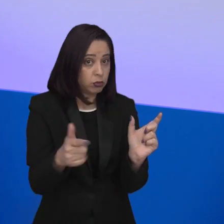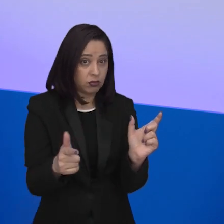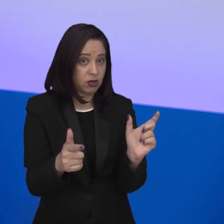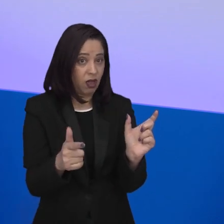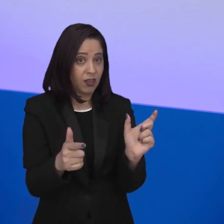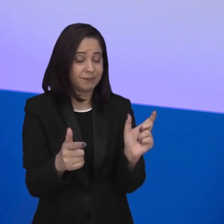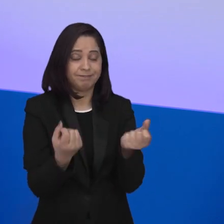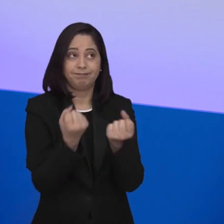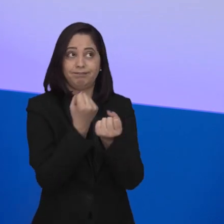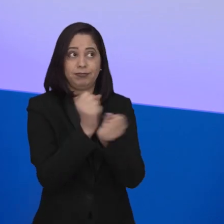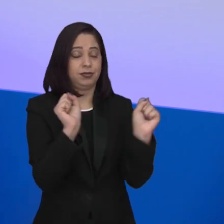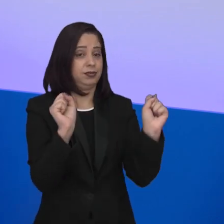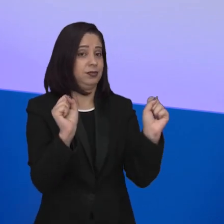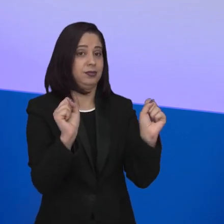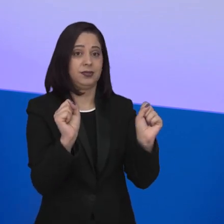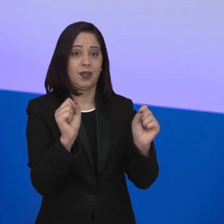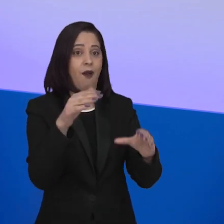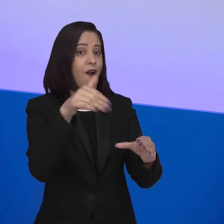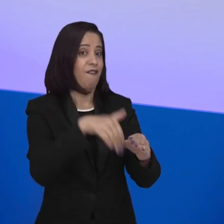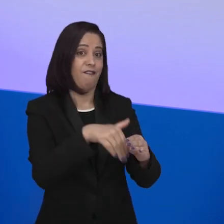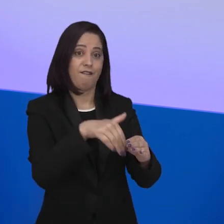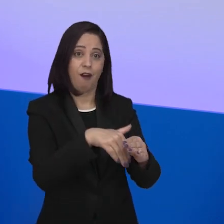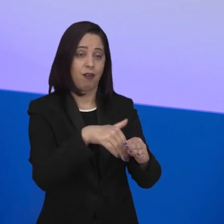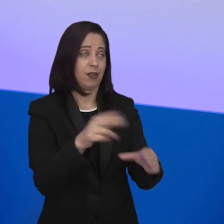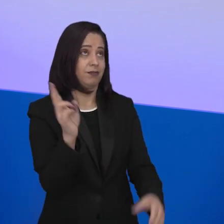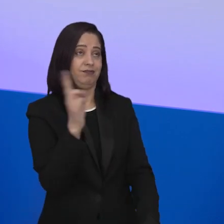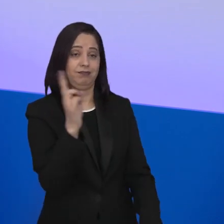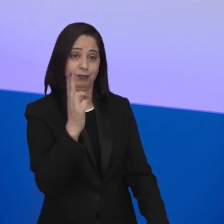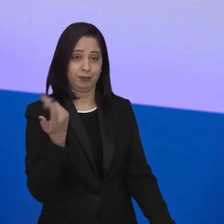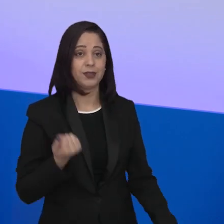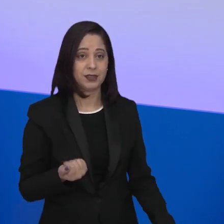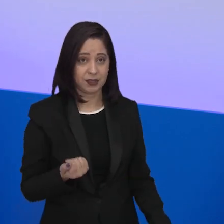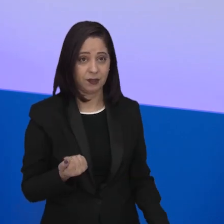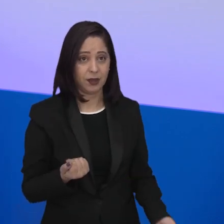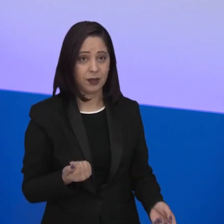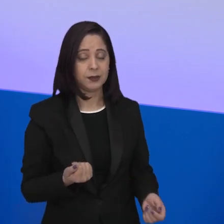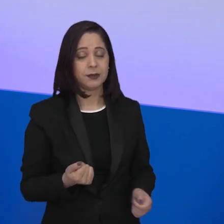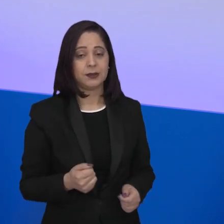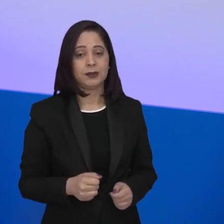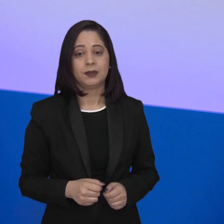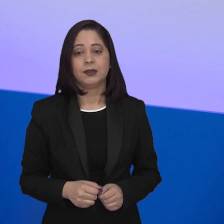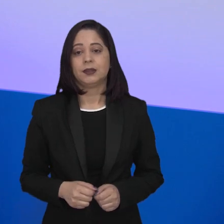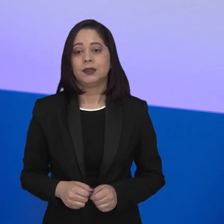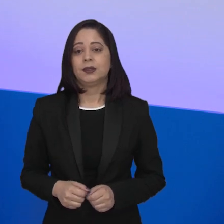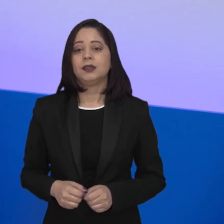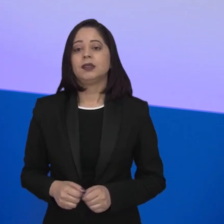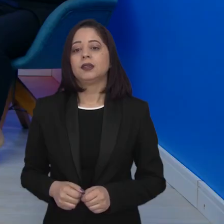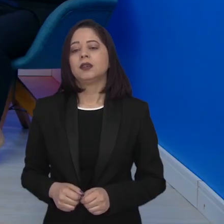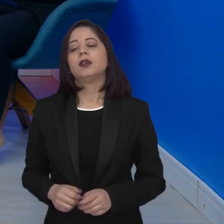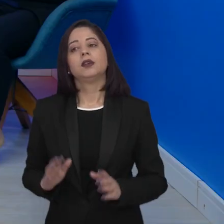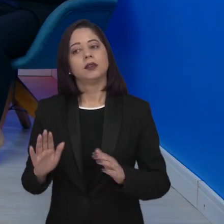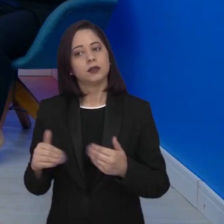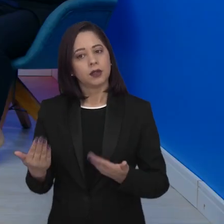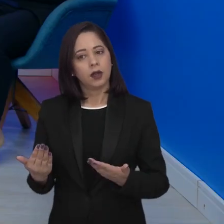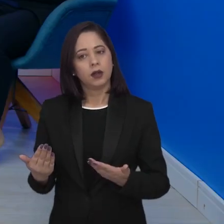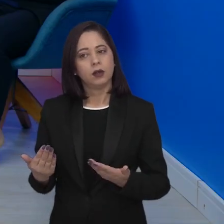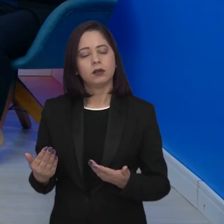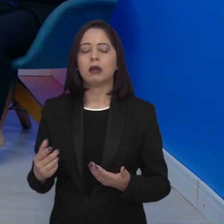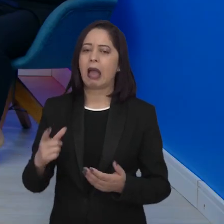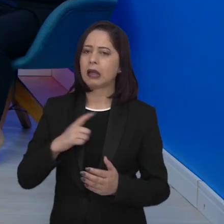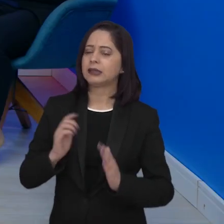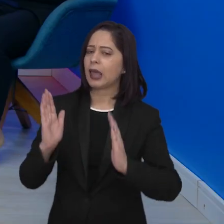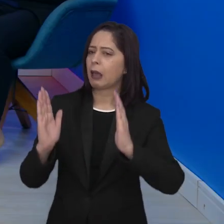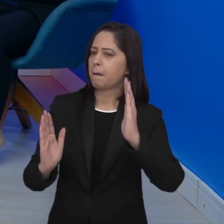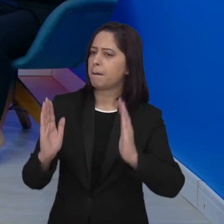de voto, se não houver feito o alistamento eleitoral no período adequado também. Então tem que aquele